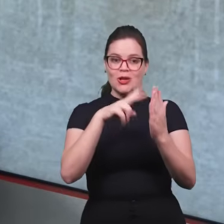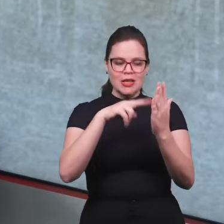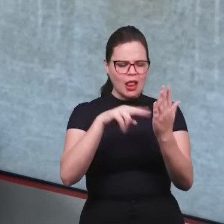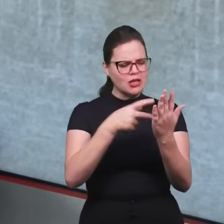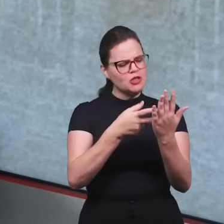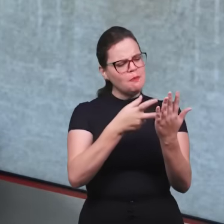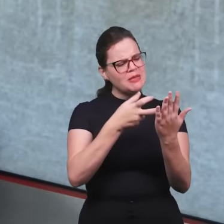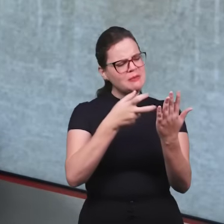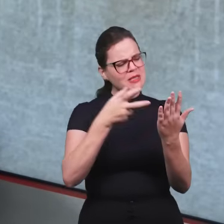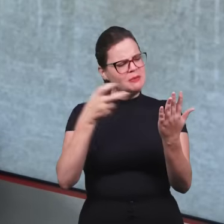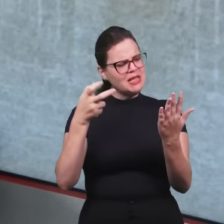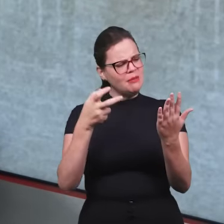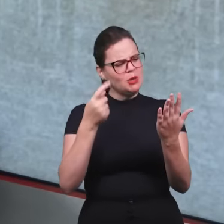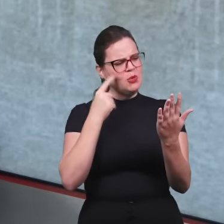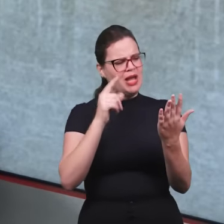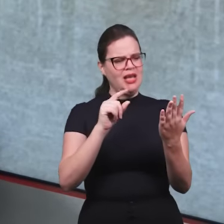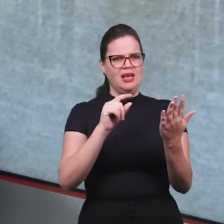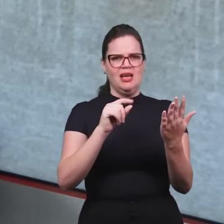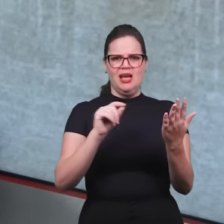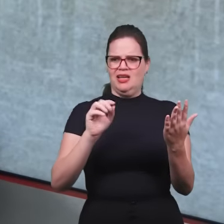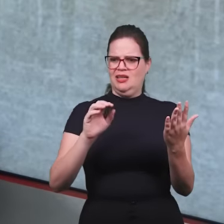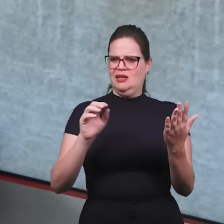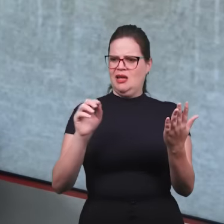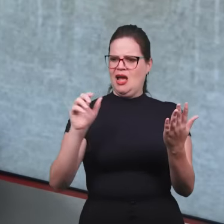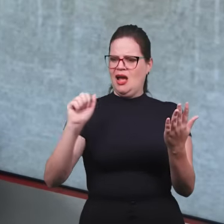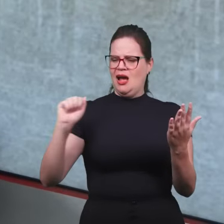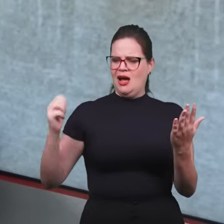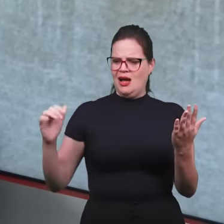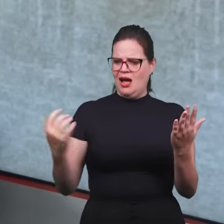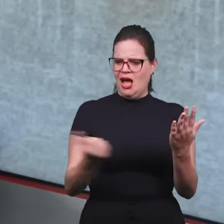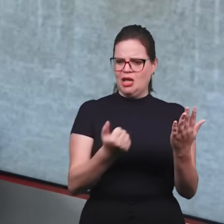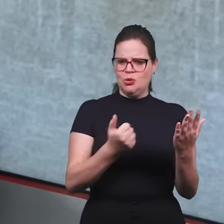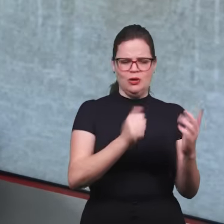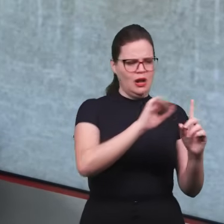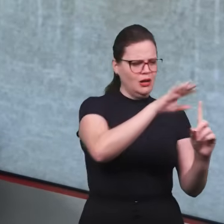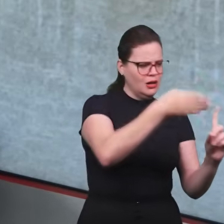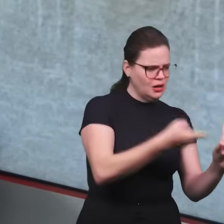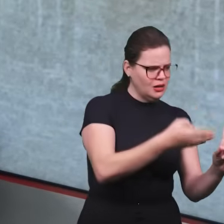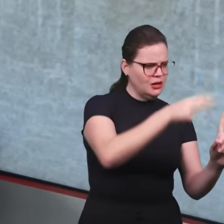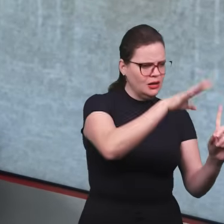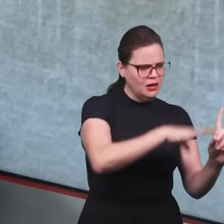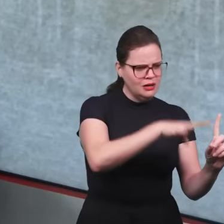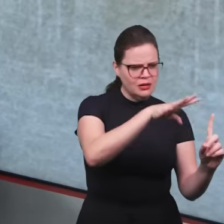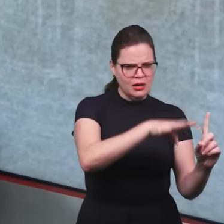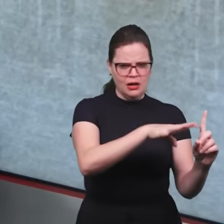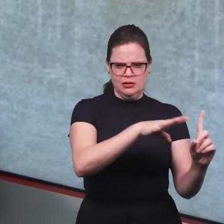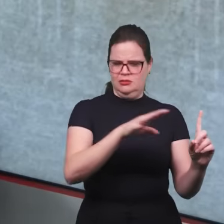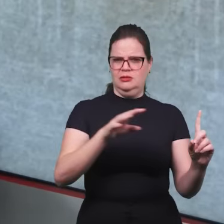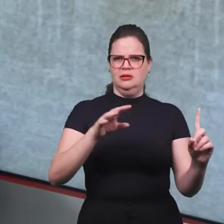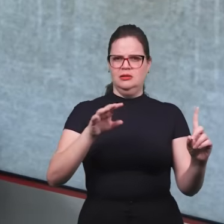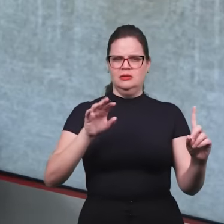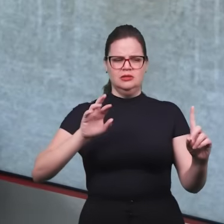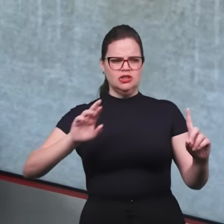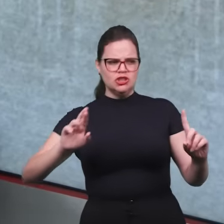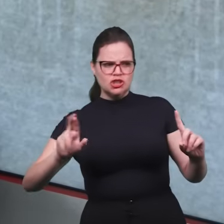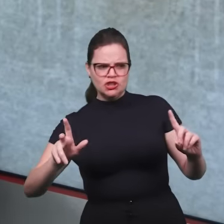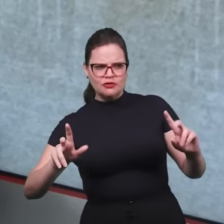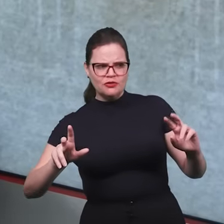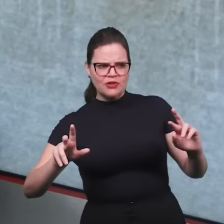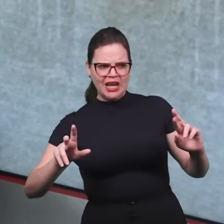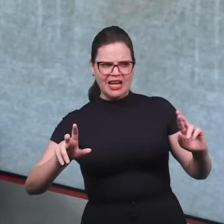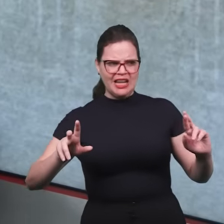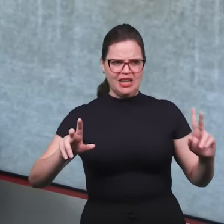22, percebemos que essa distinção, embora amplamente apresentada, ela